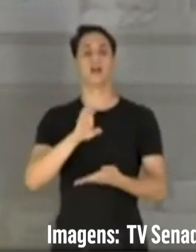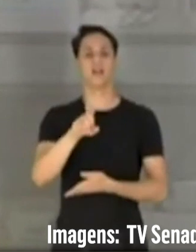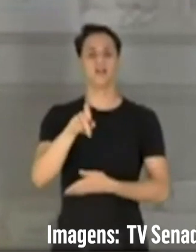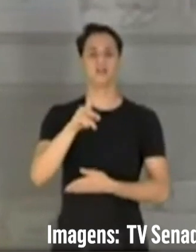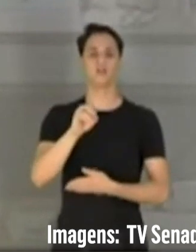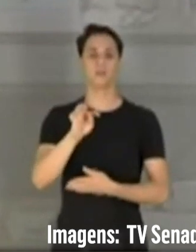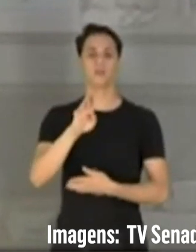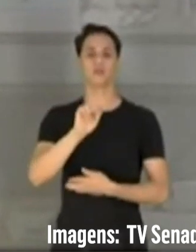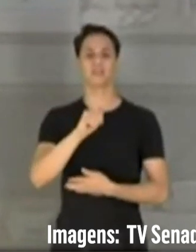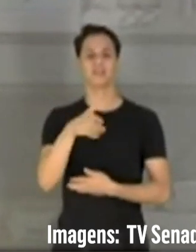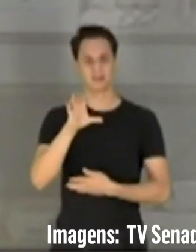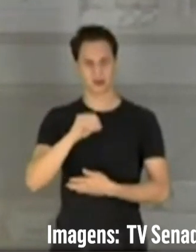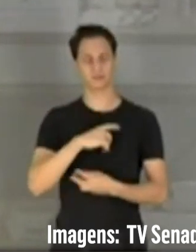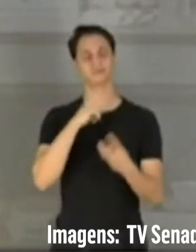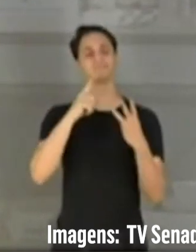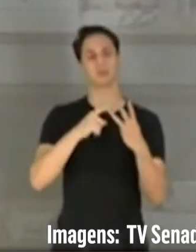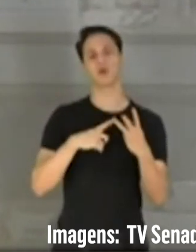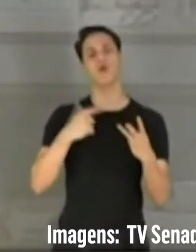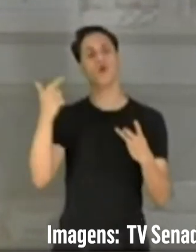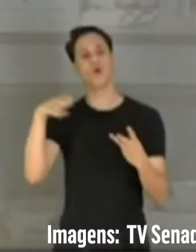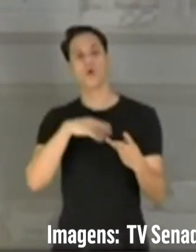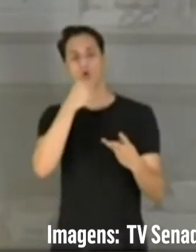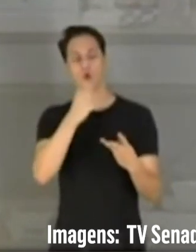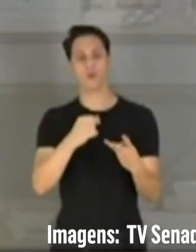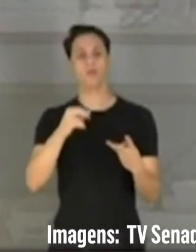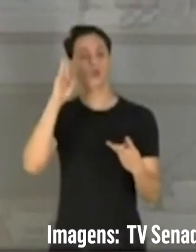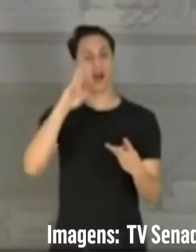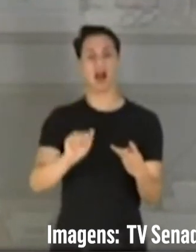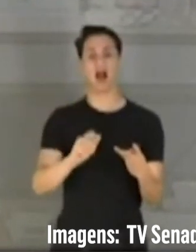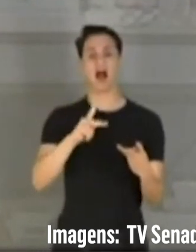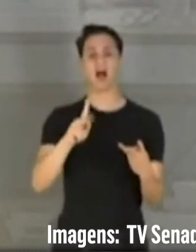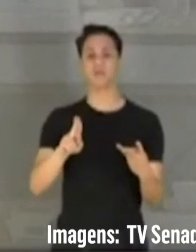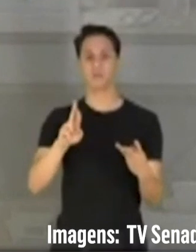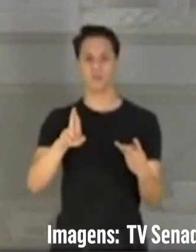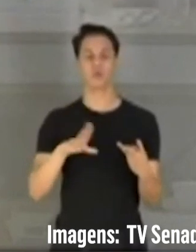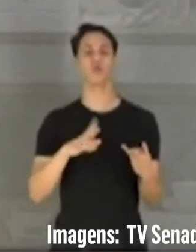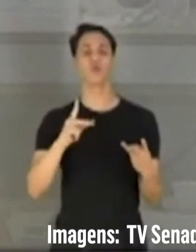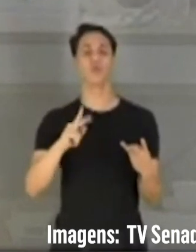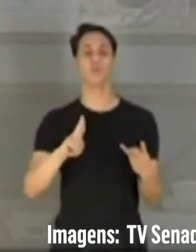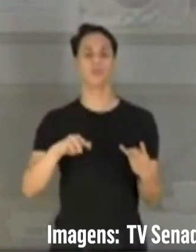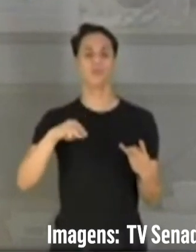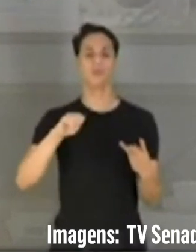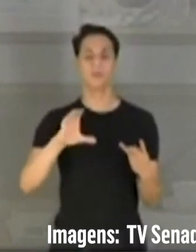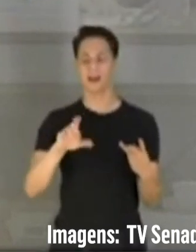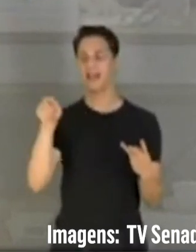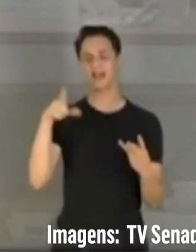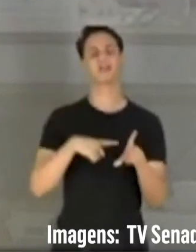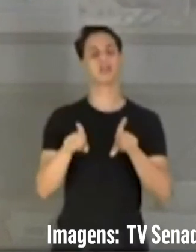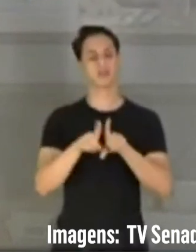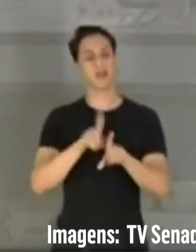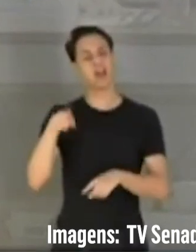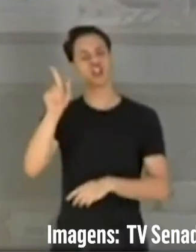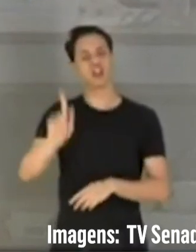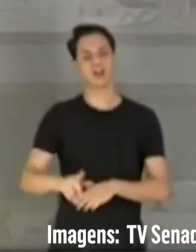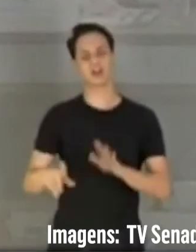diretor executivo da companhia, e estava o Mr. Apur Kumar, que é um dos gerentes da parte de exportação também.